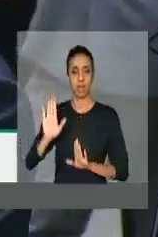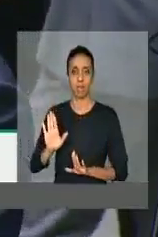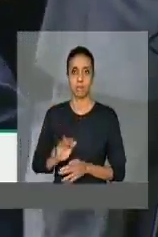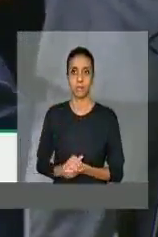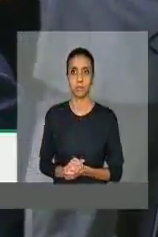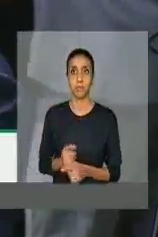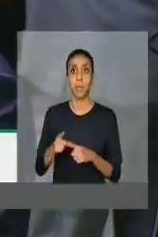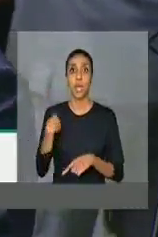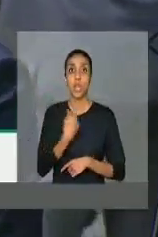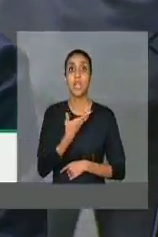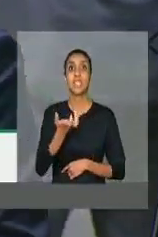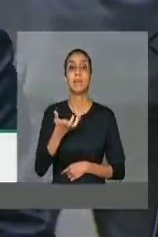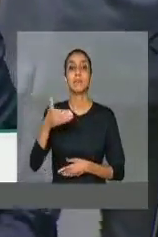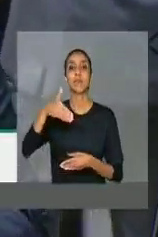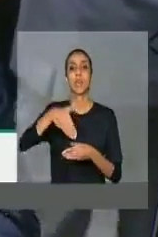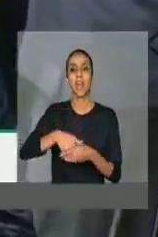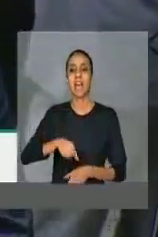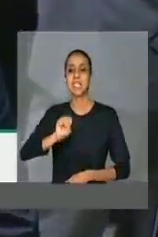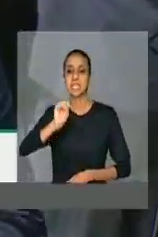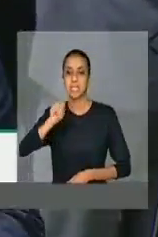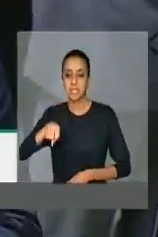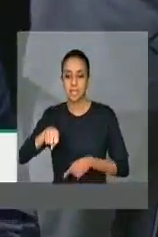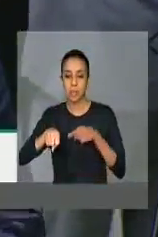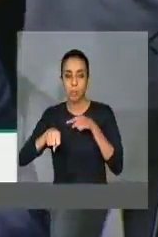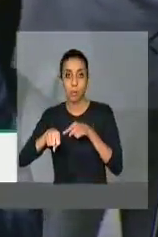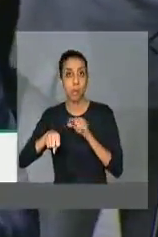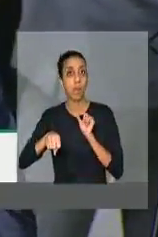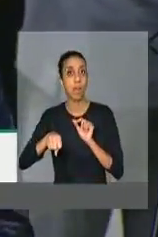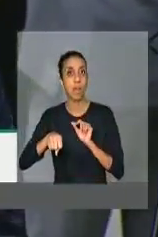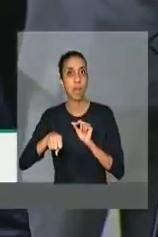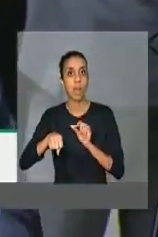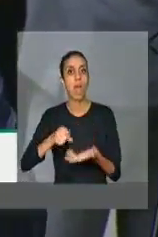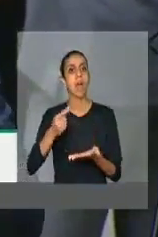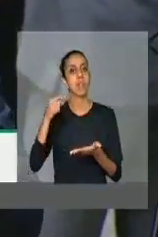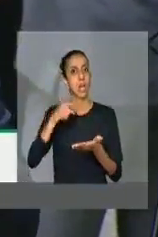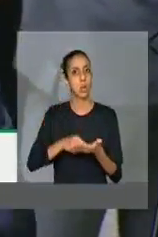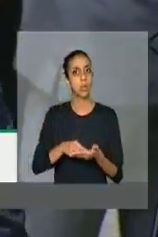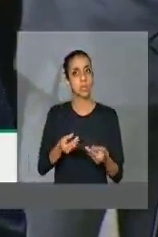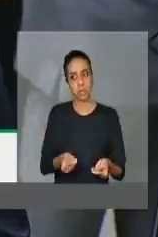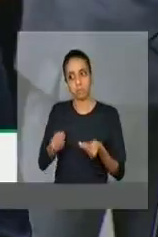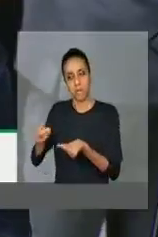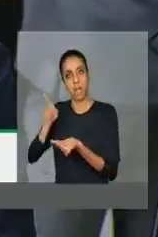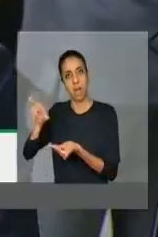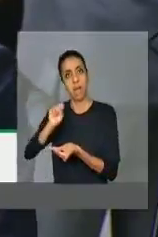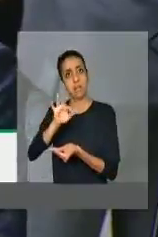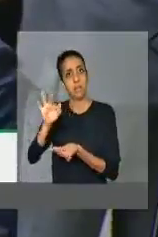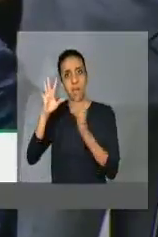queremos votar sim para que a denúncia seja encaminhada